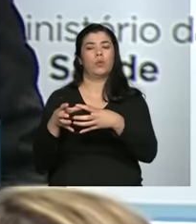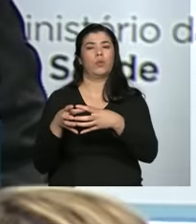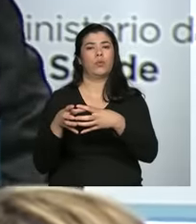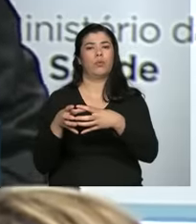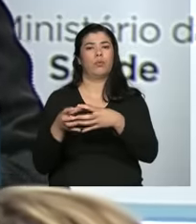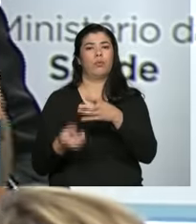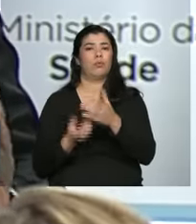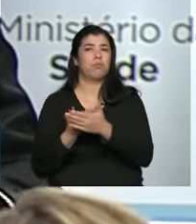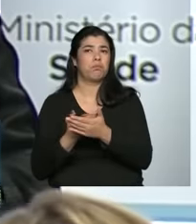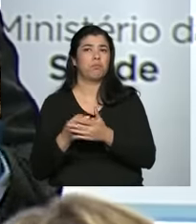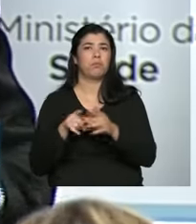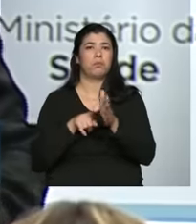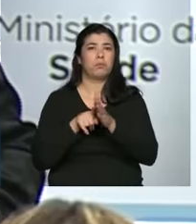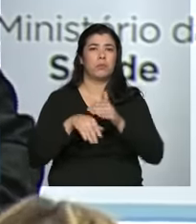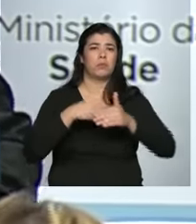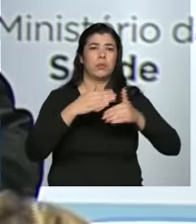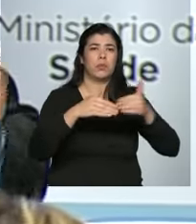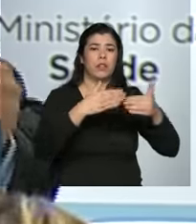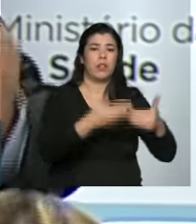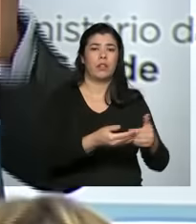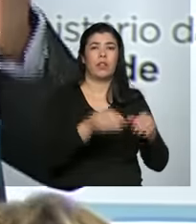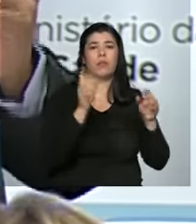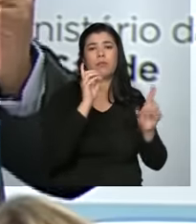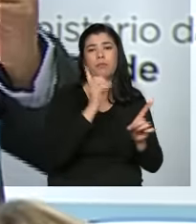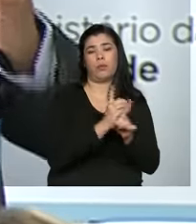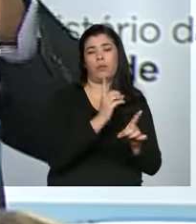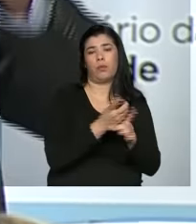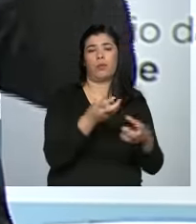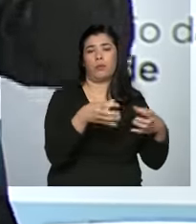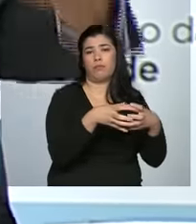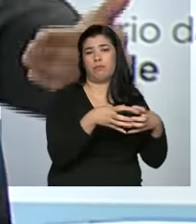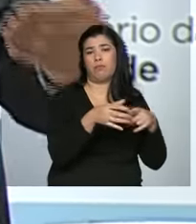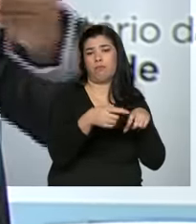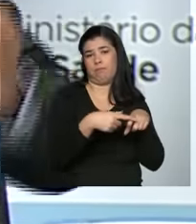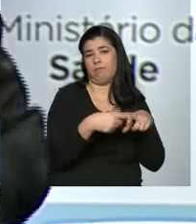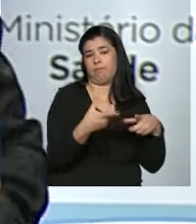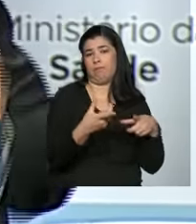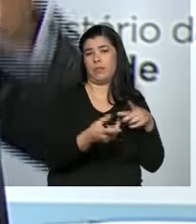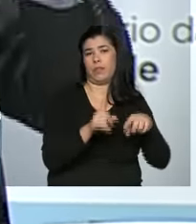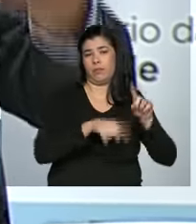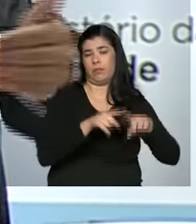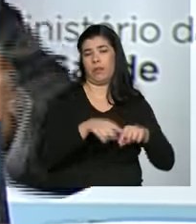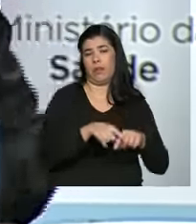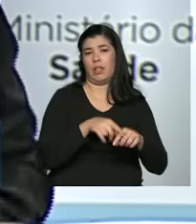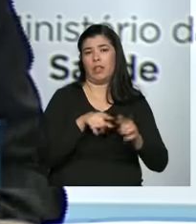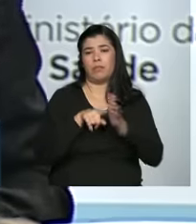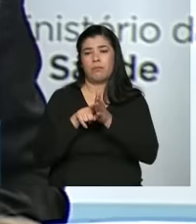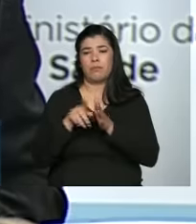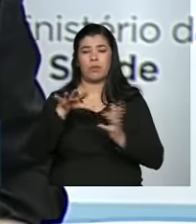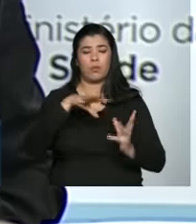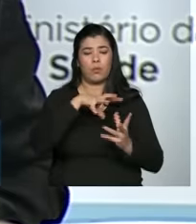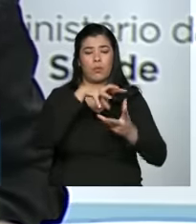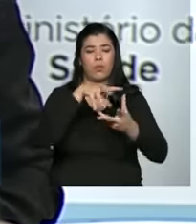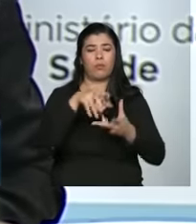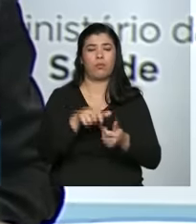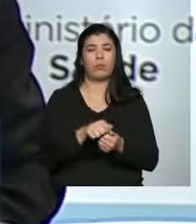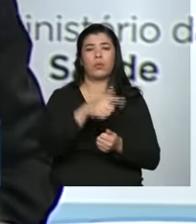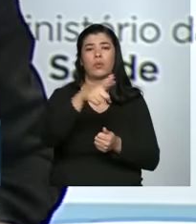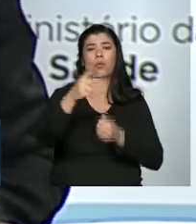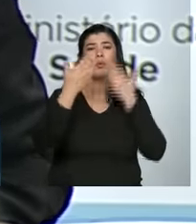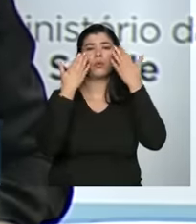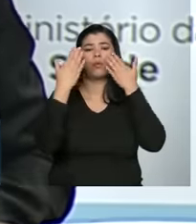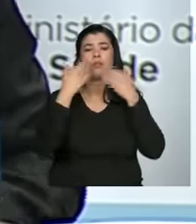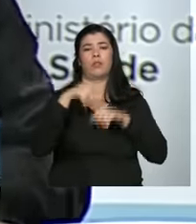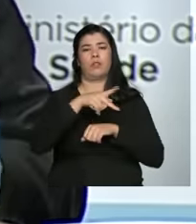implantáveis fo feito um estudo de toda a cadeia produtiva buscou-se estudar o mercado né em âmbito nacional buscou-se um estudo de parâmetros